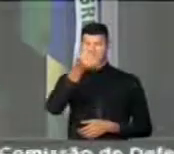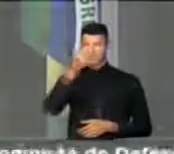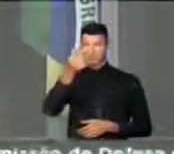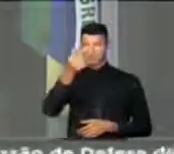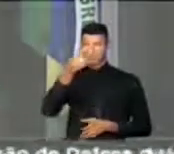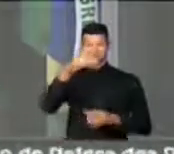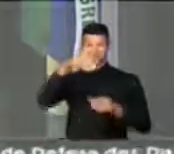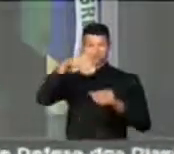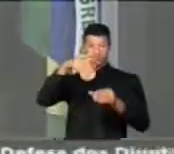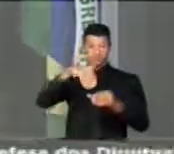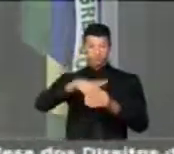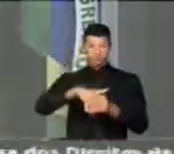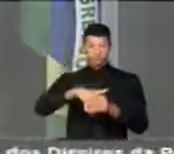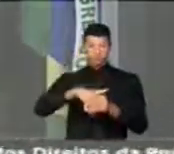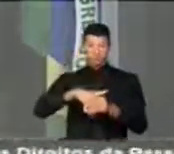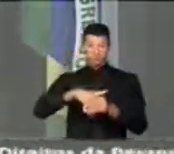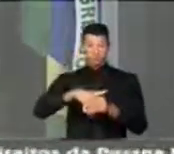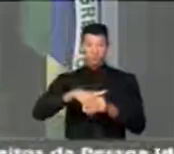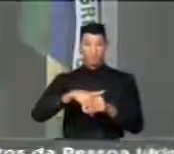367 votos